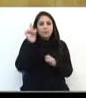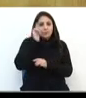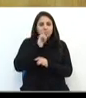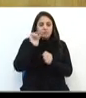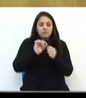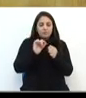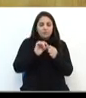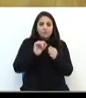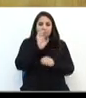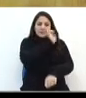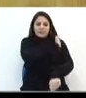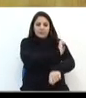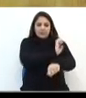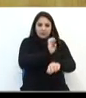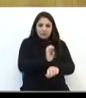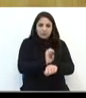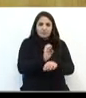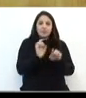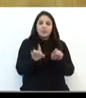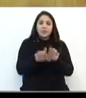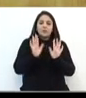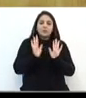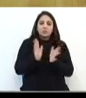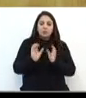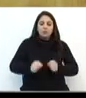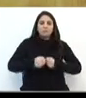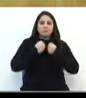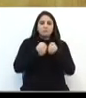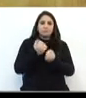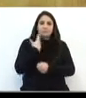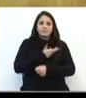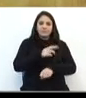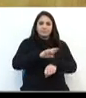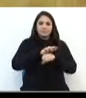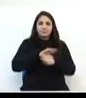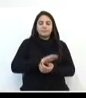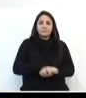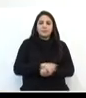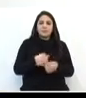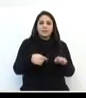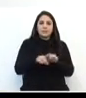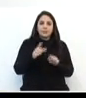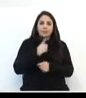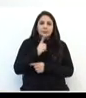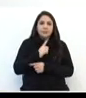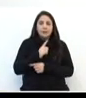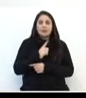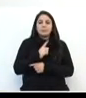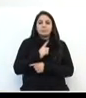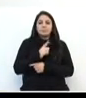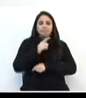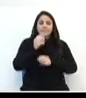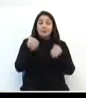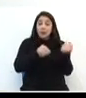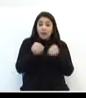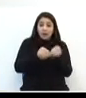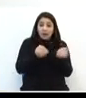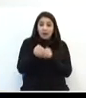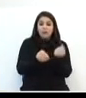poderão ser empregados em estágios, e isso já reforça a nossa segurança. E existe a previsão também de viaturas e